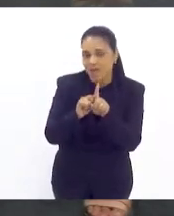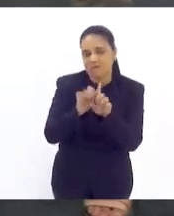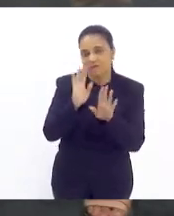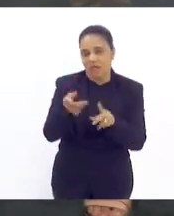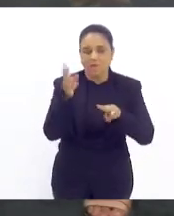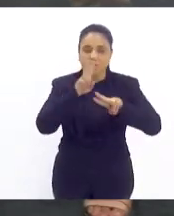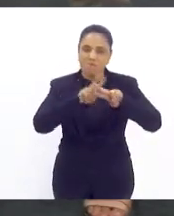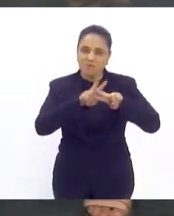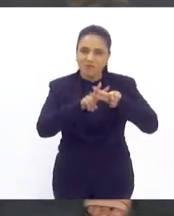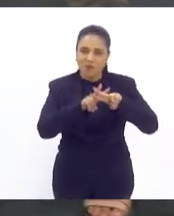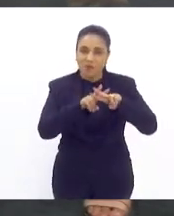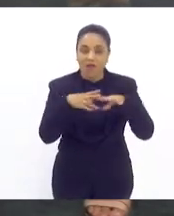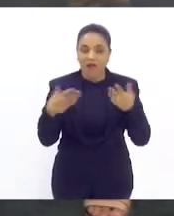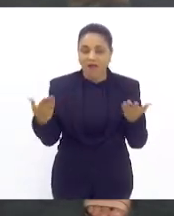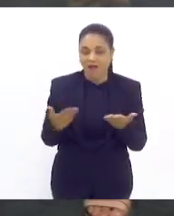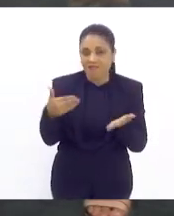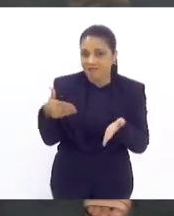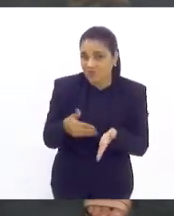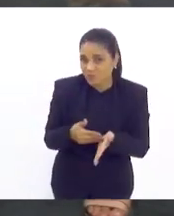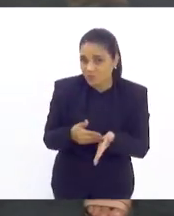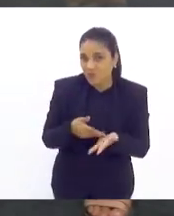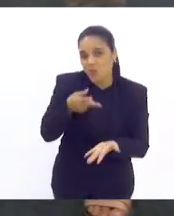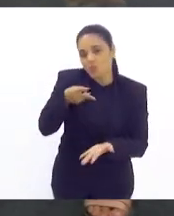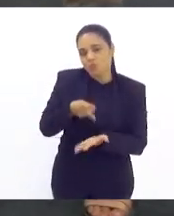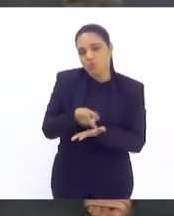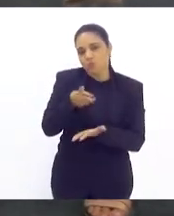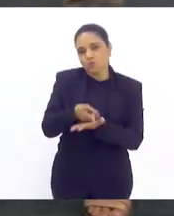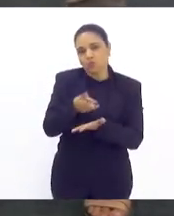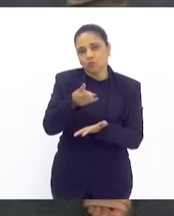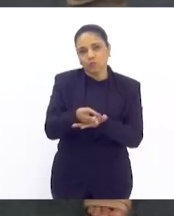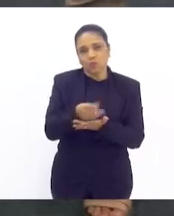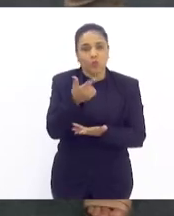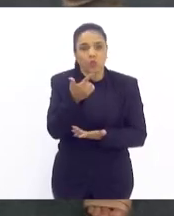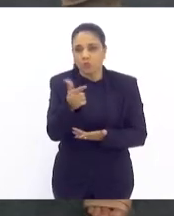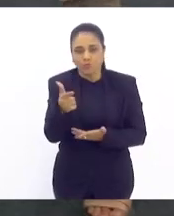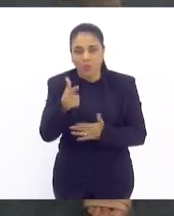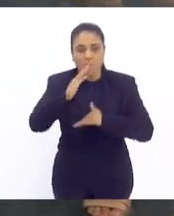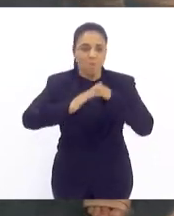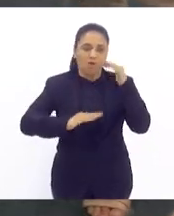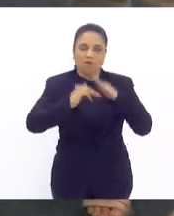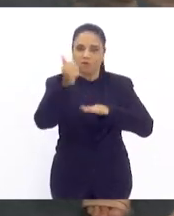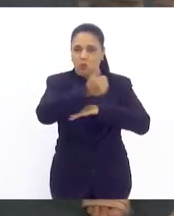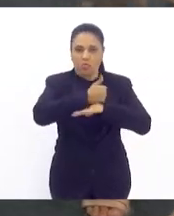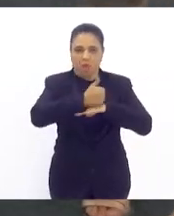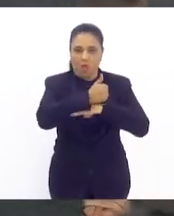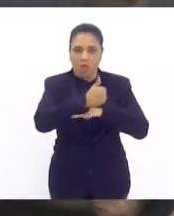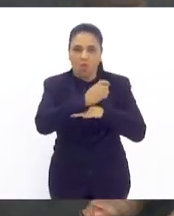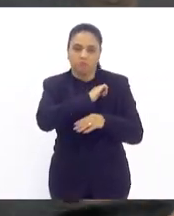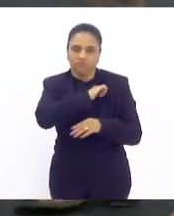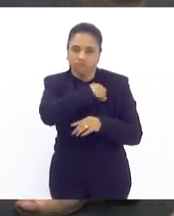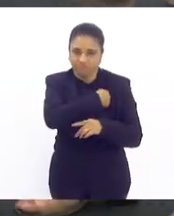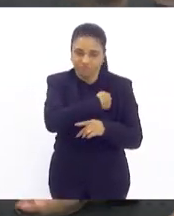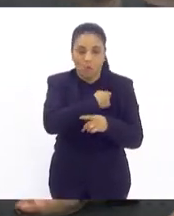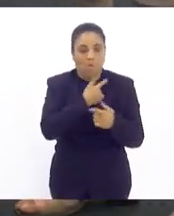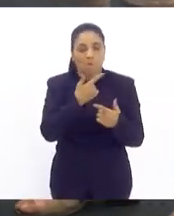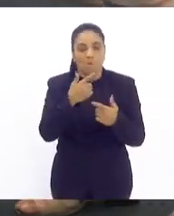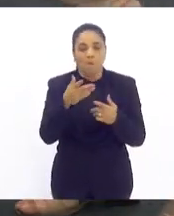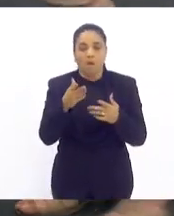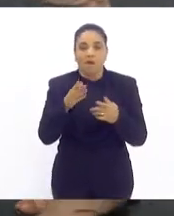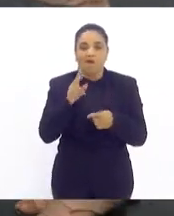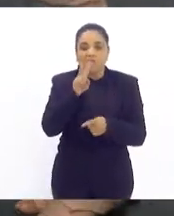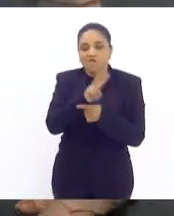e até agora a gente continua sem inspetor nas escolas sem porteiro e muitas escolas